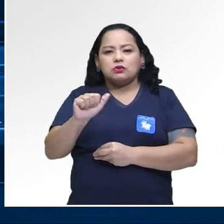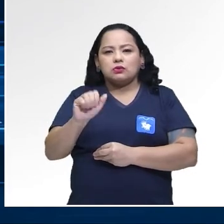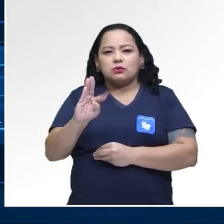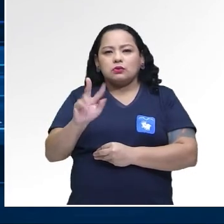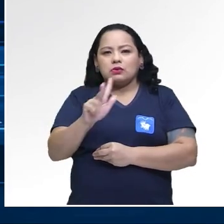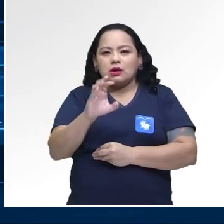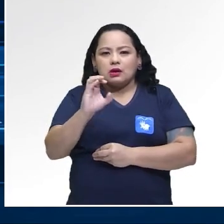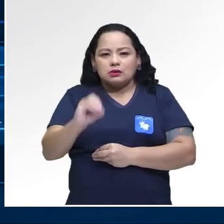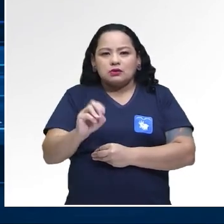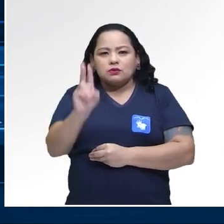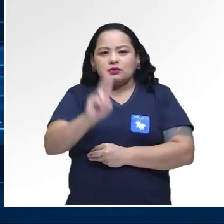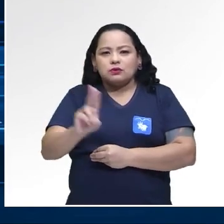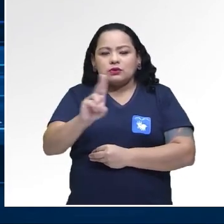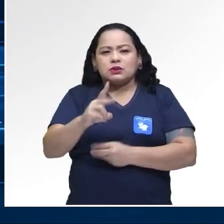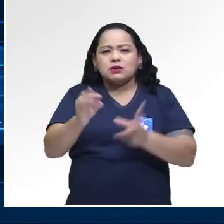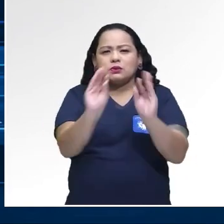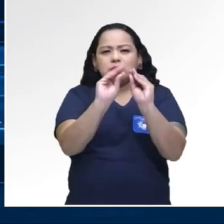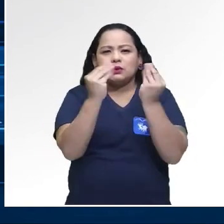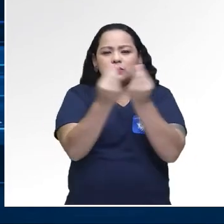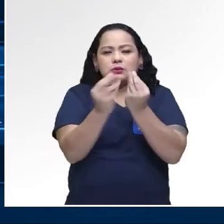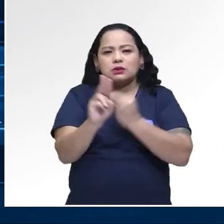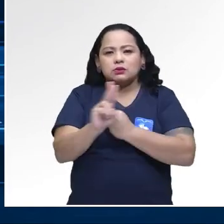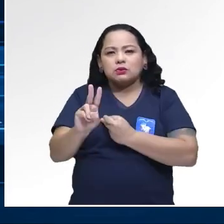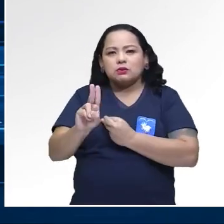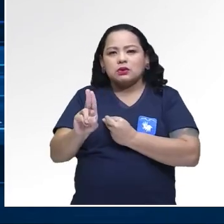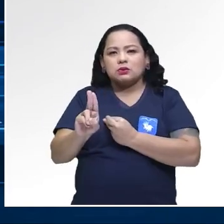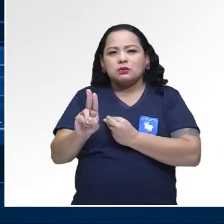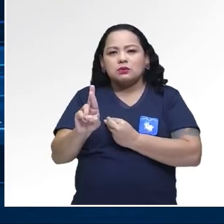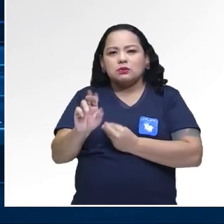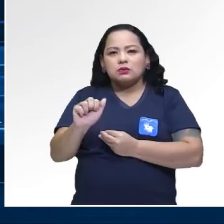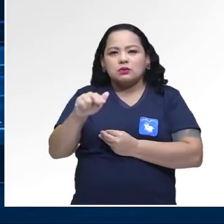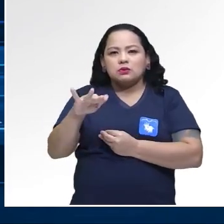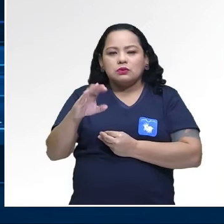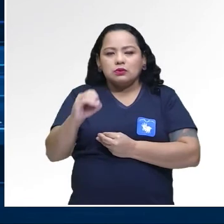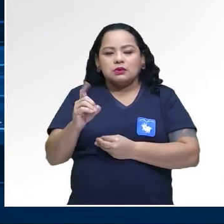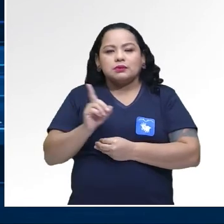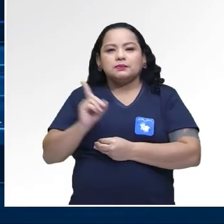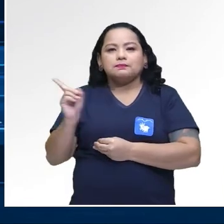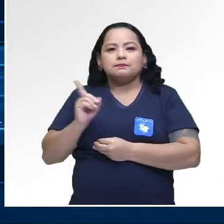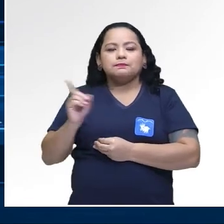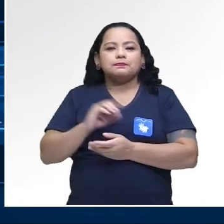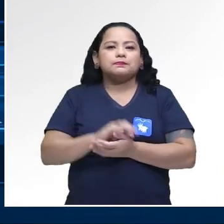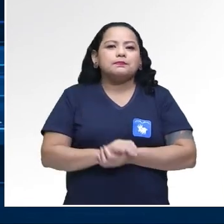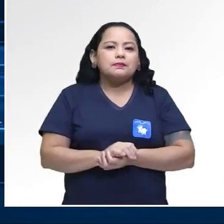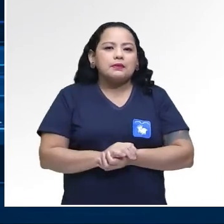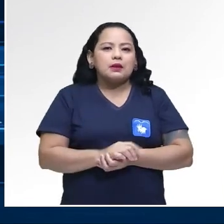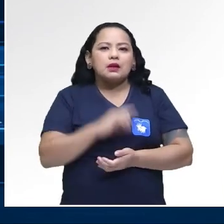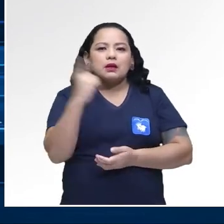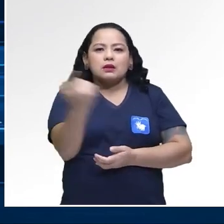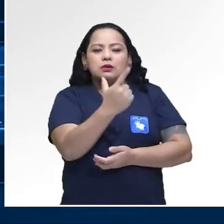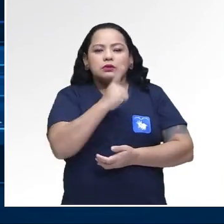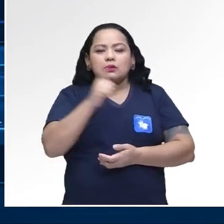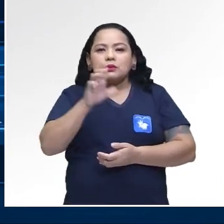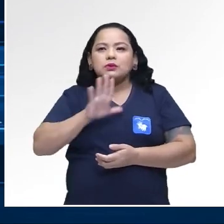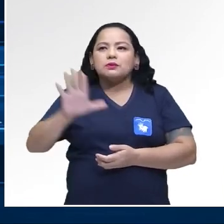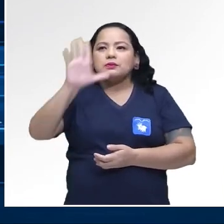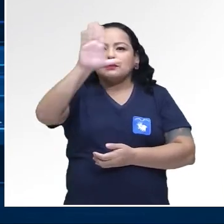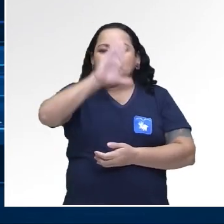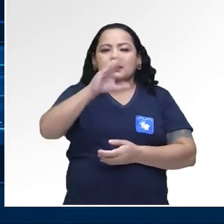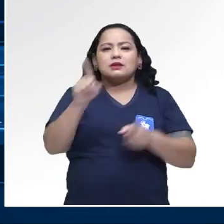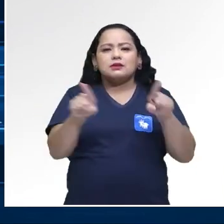urânio. Né, que é utilizado nesse tipo de usina nuclear. Né, e a gente tem aí uma imagem que também faz